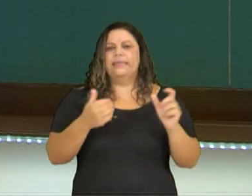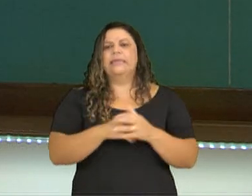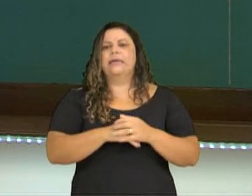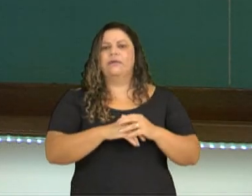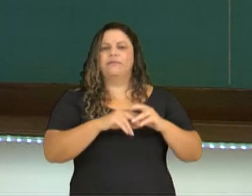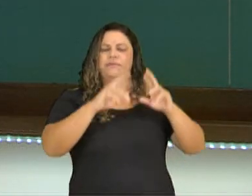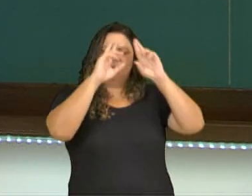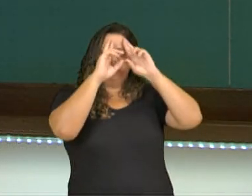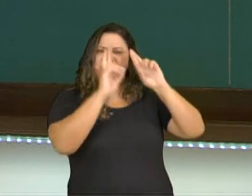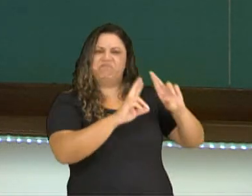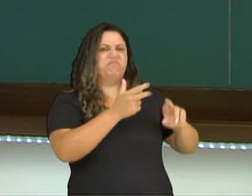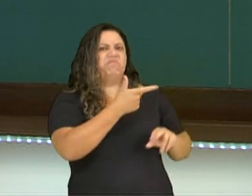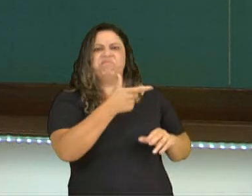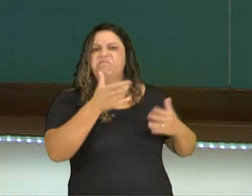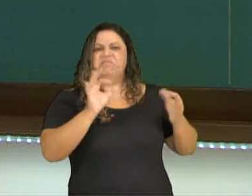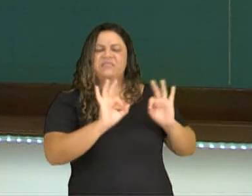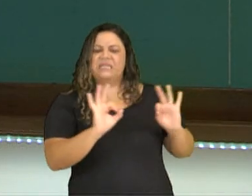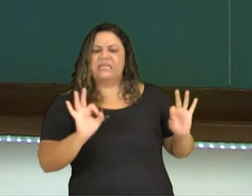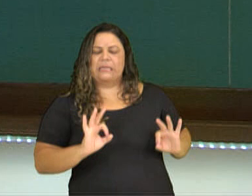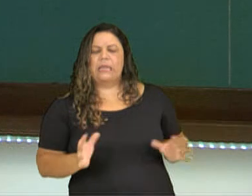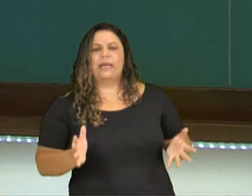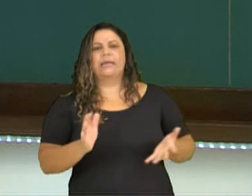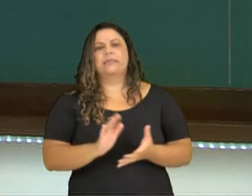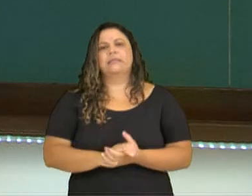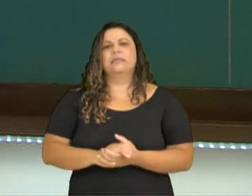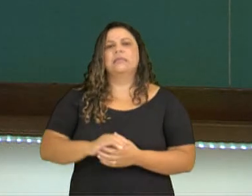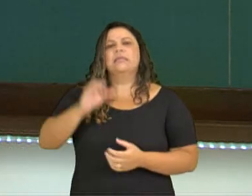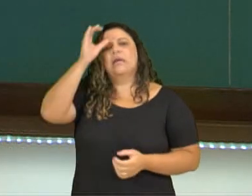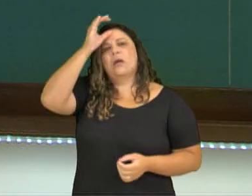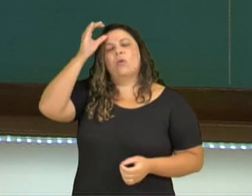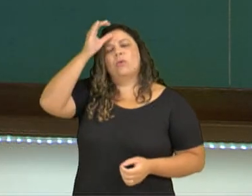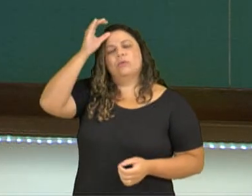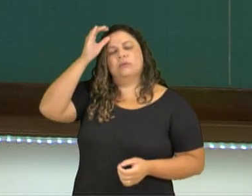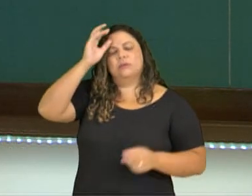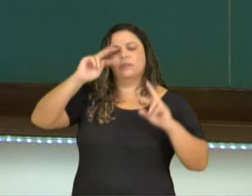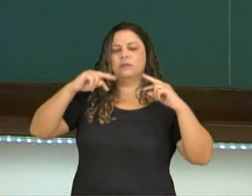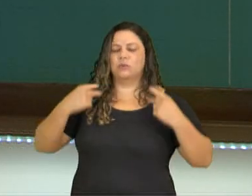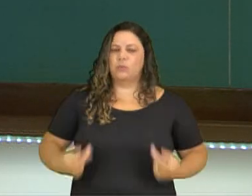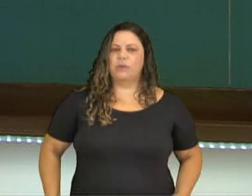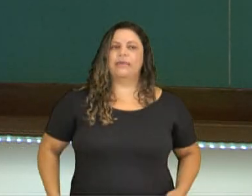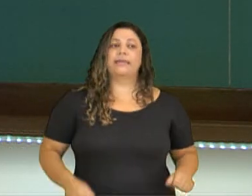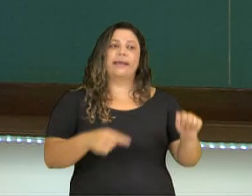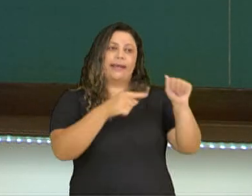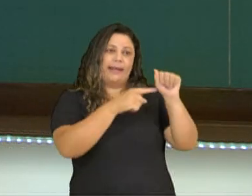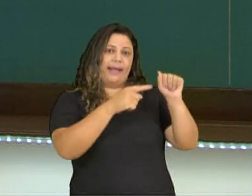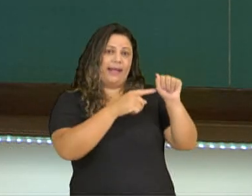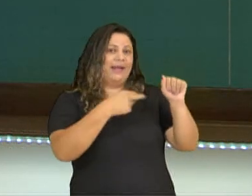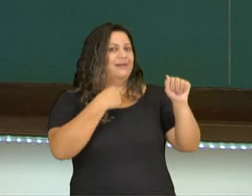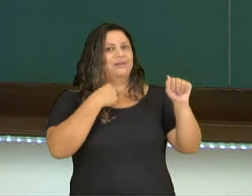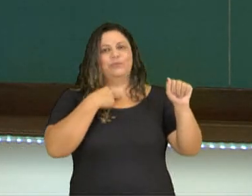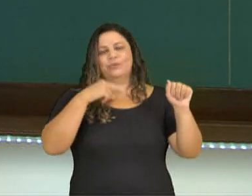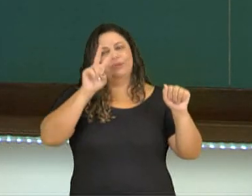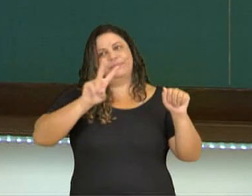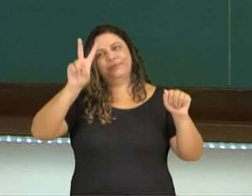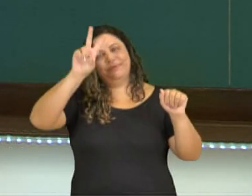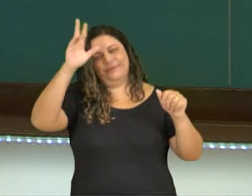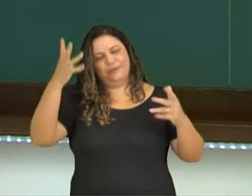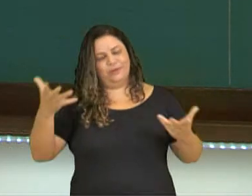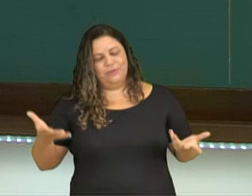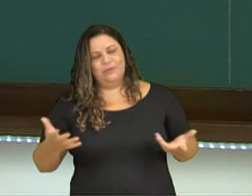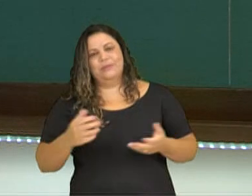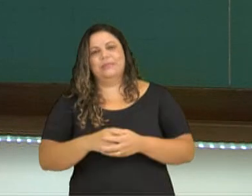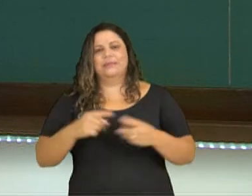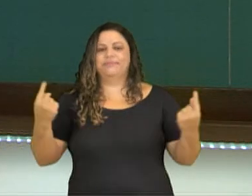desrespeitaram. Então, ultrajaram a consciência humana. Não poderia ser a alternativa A, valorizaram, que seria, né, aí caminhar